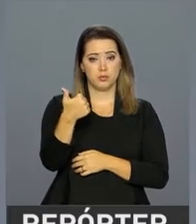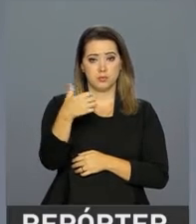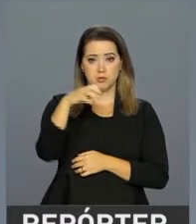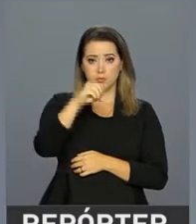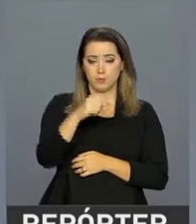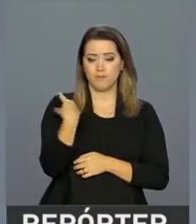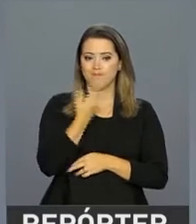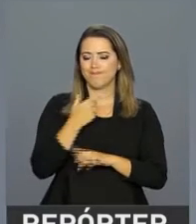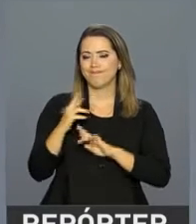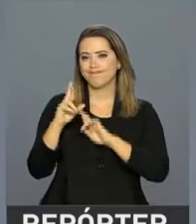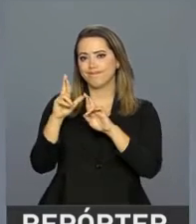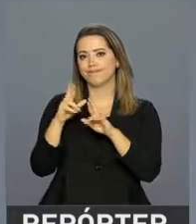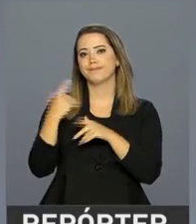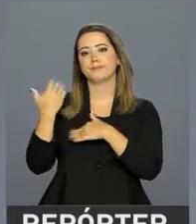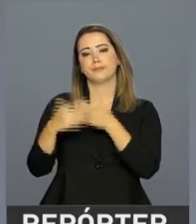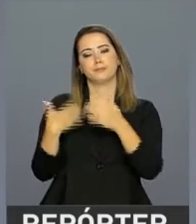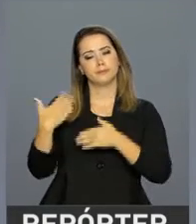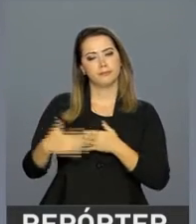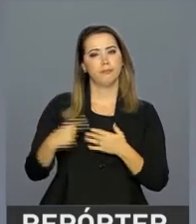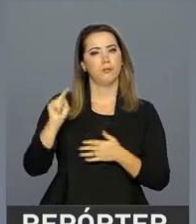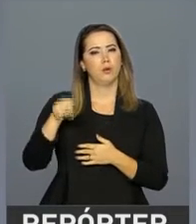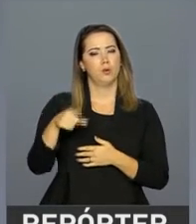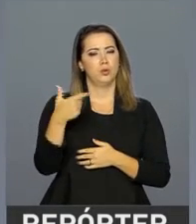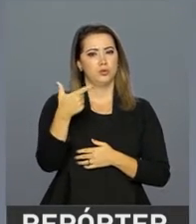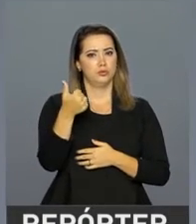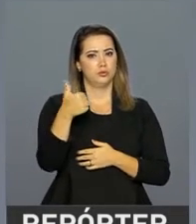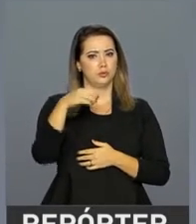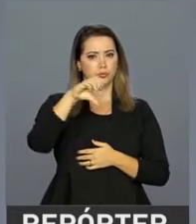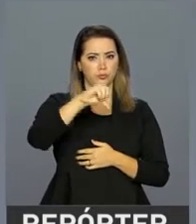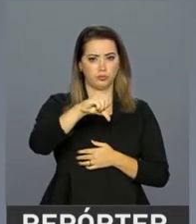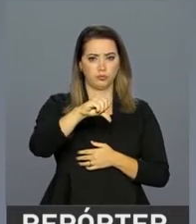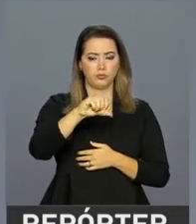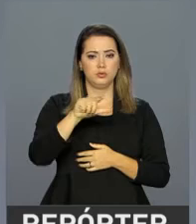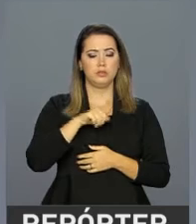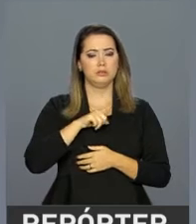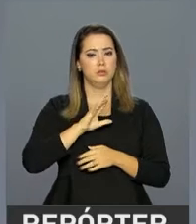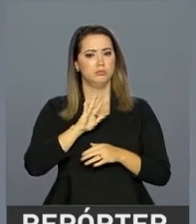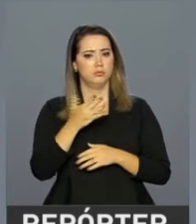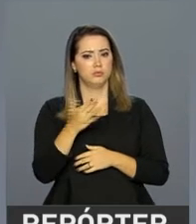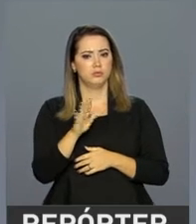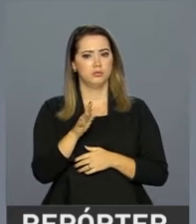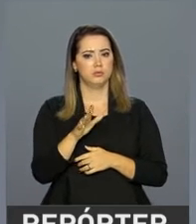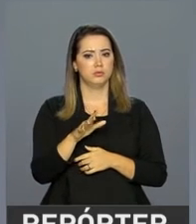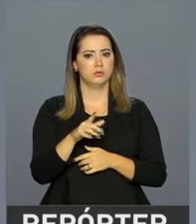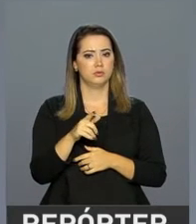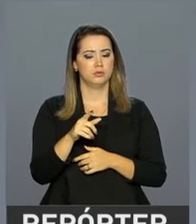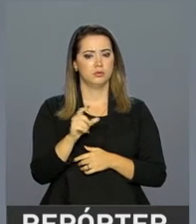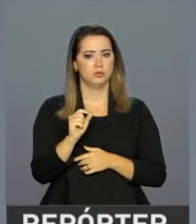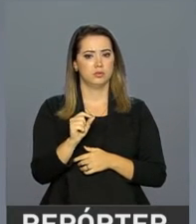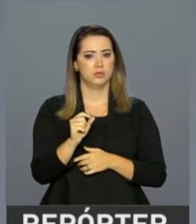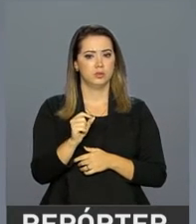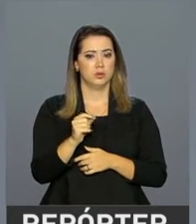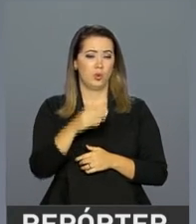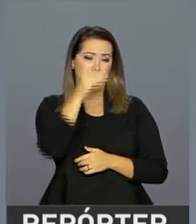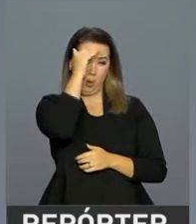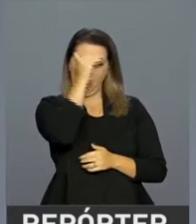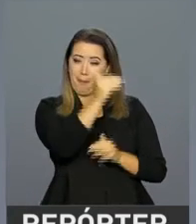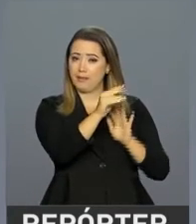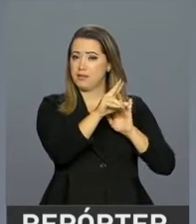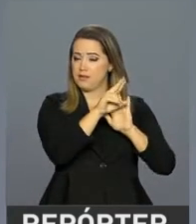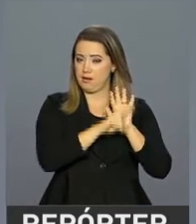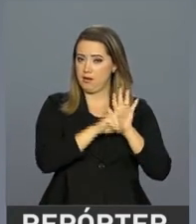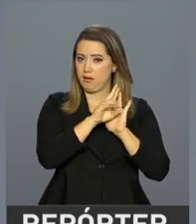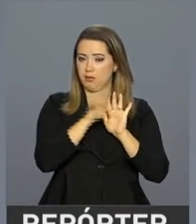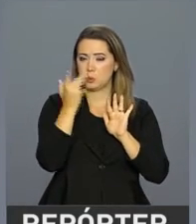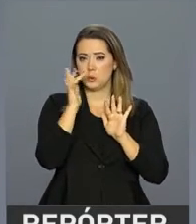nossas estimativas preliminares são de que 2009 seria um desenquadramento da regra de ouro da ordem